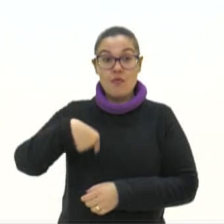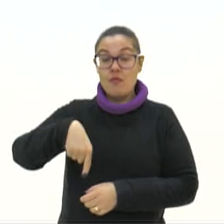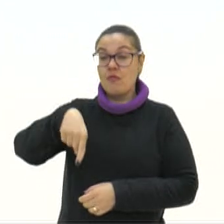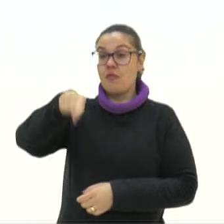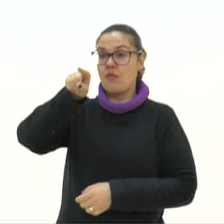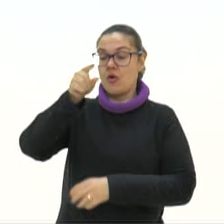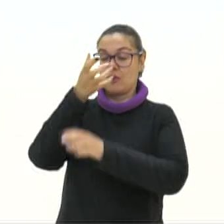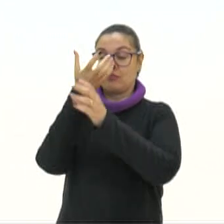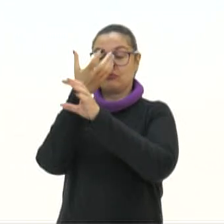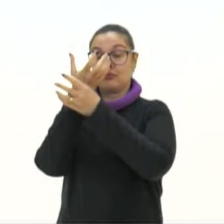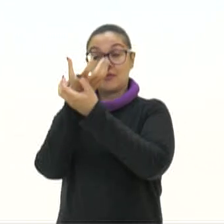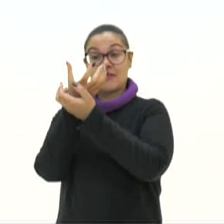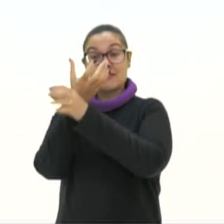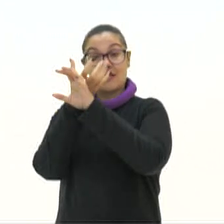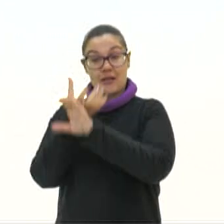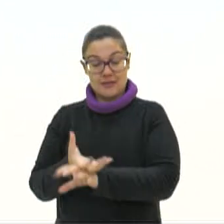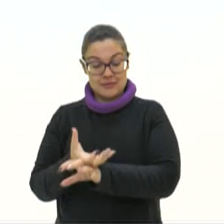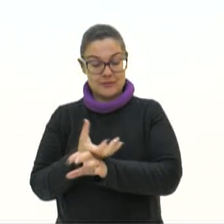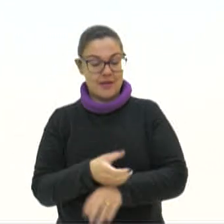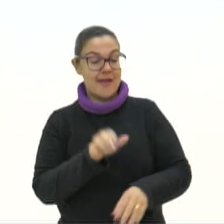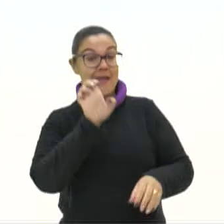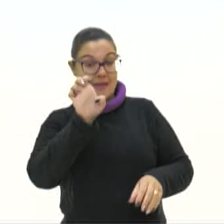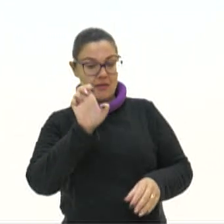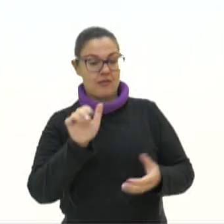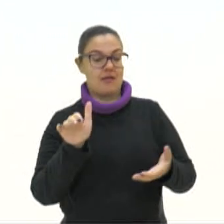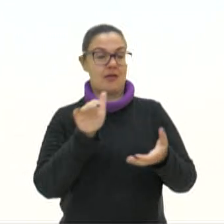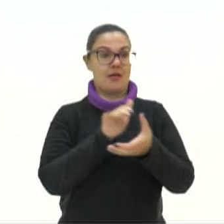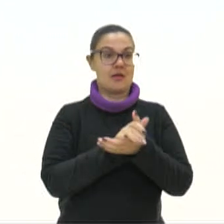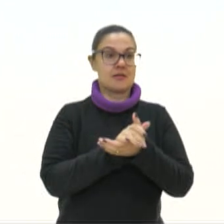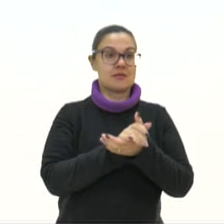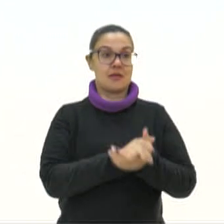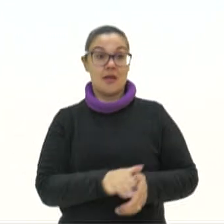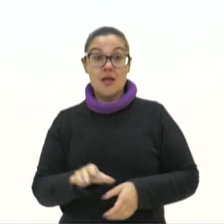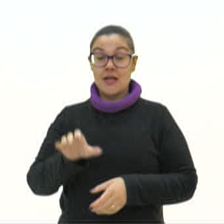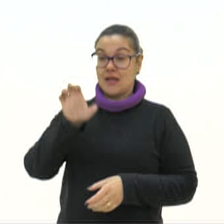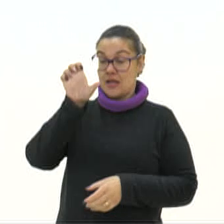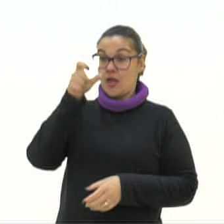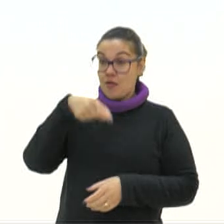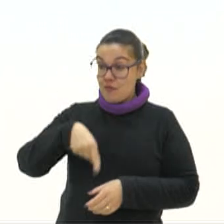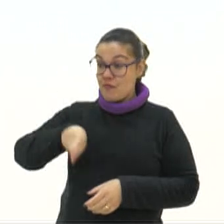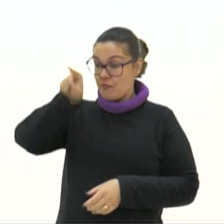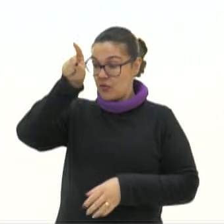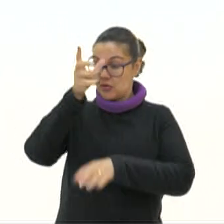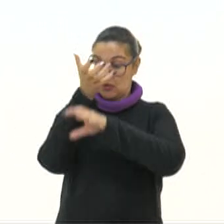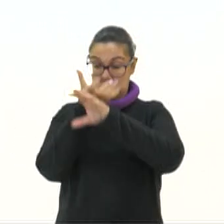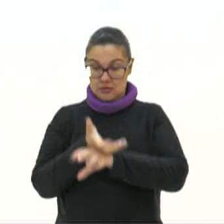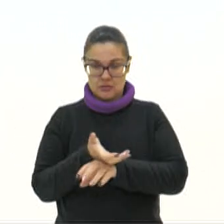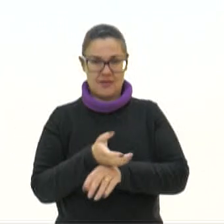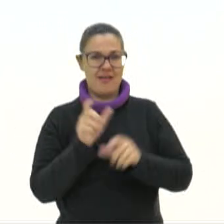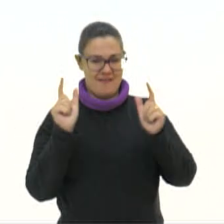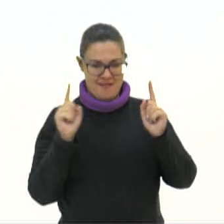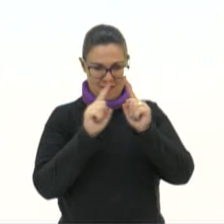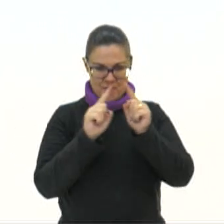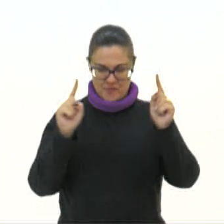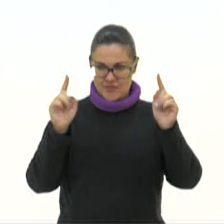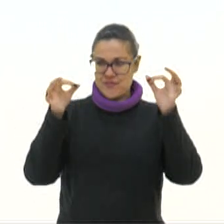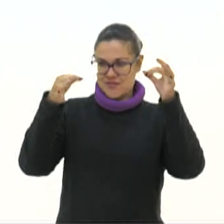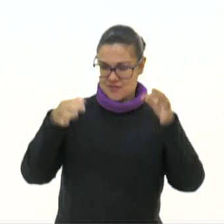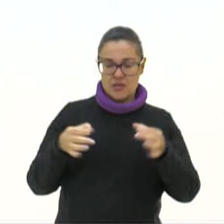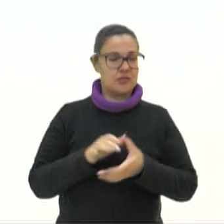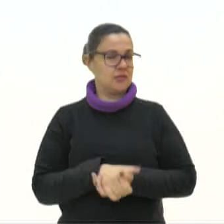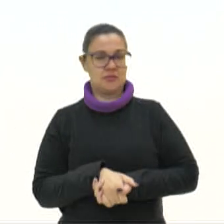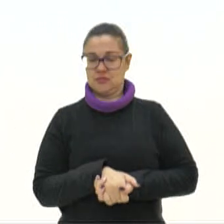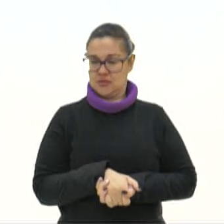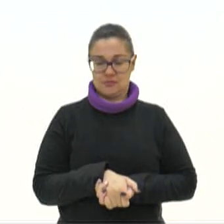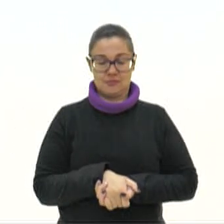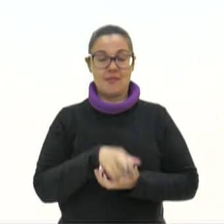e casaram, e foram para o sertão. A conjunção e foi bem empregada nessa frase do Gil?